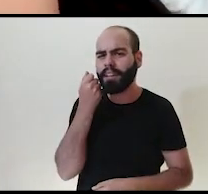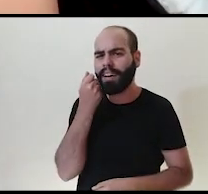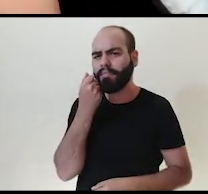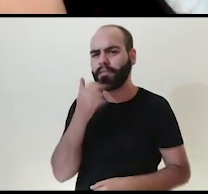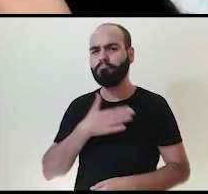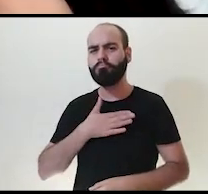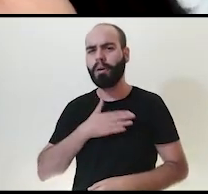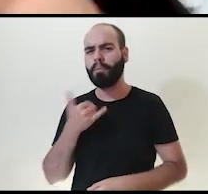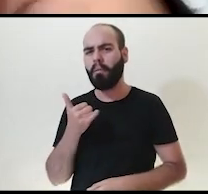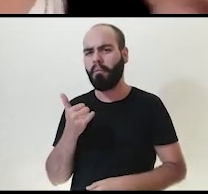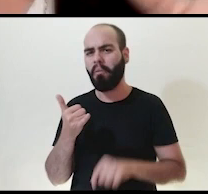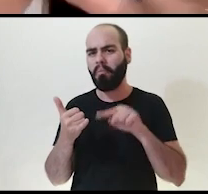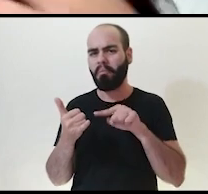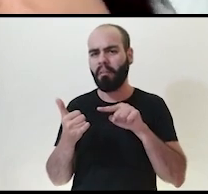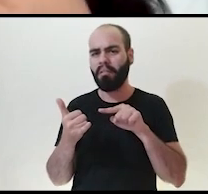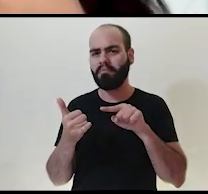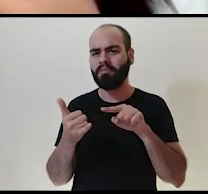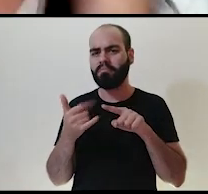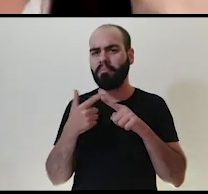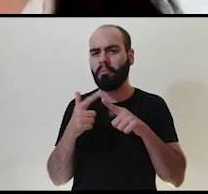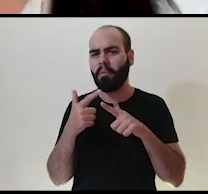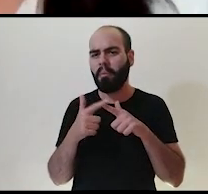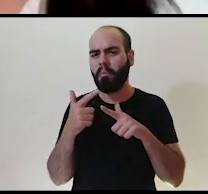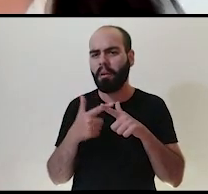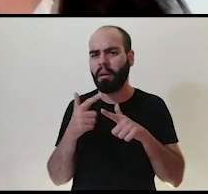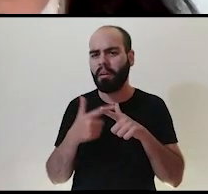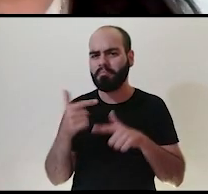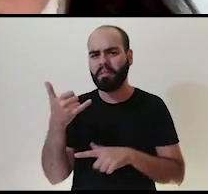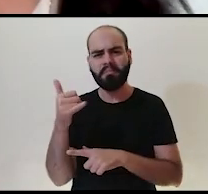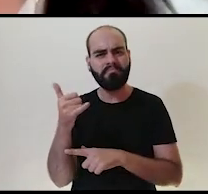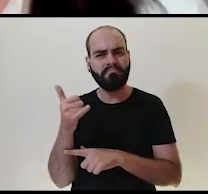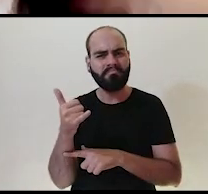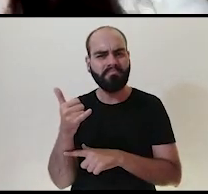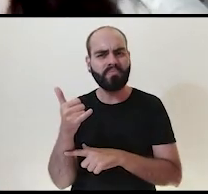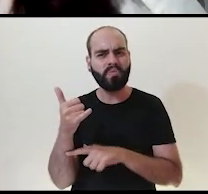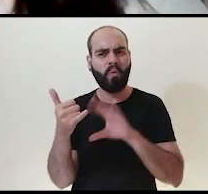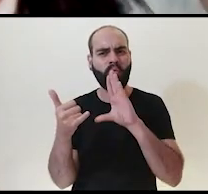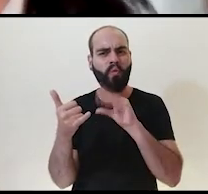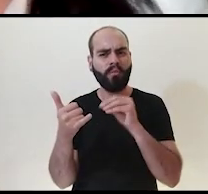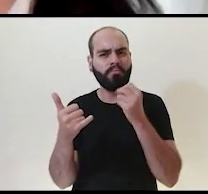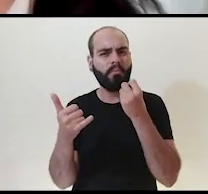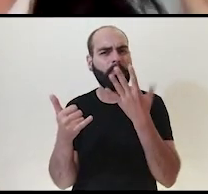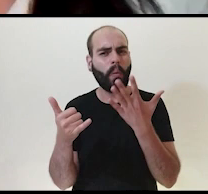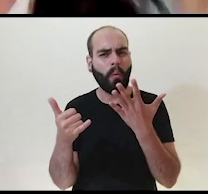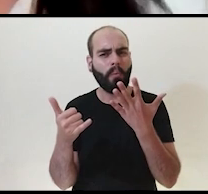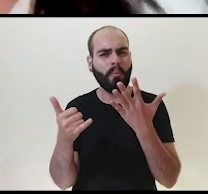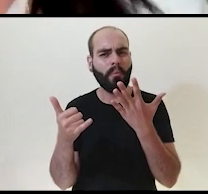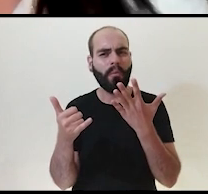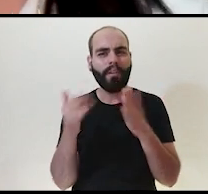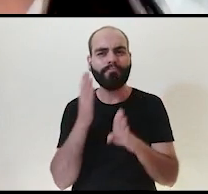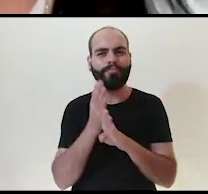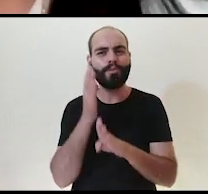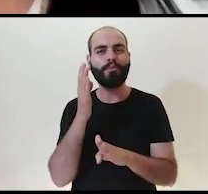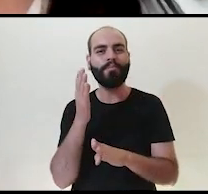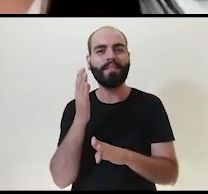perdendo qualidade. Então eu olhava e falava, gente, mas essa foto era tão boa até o dia em que eu descobri que eu não limpava a